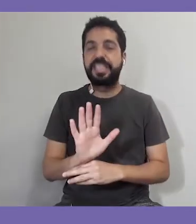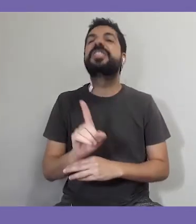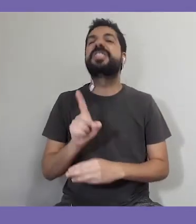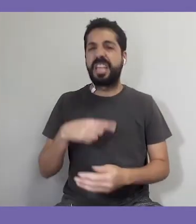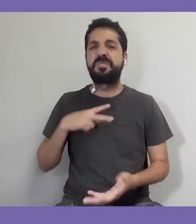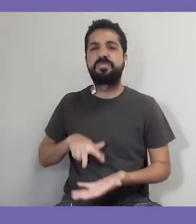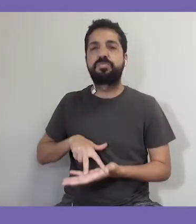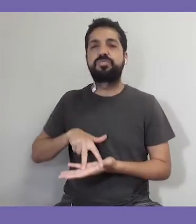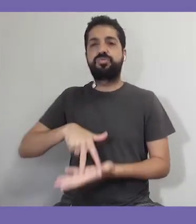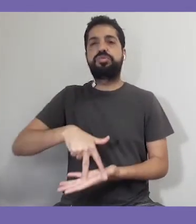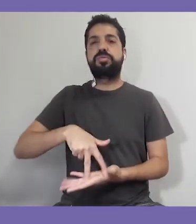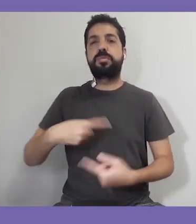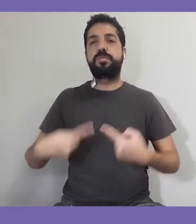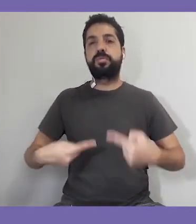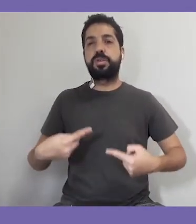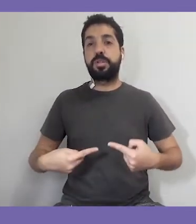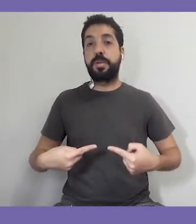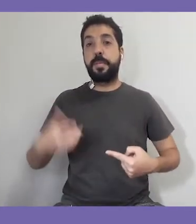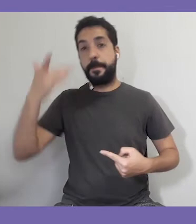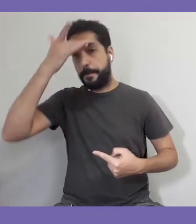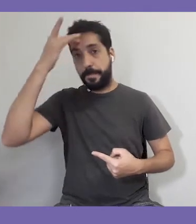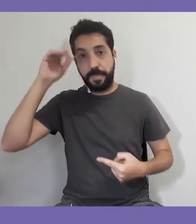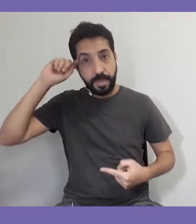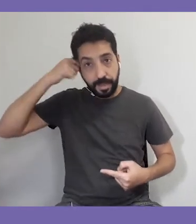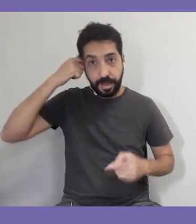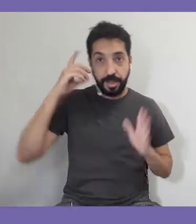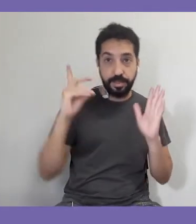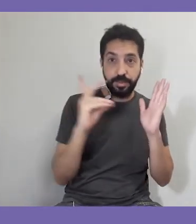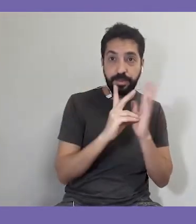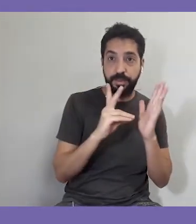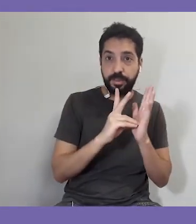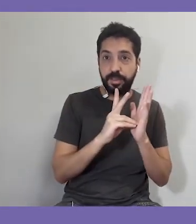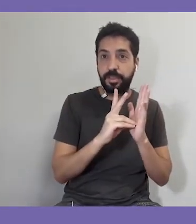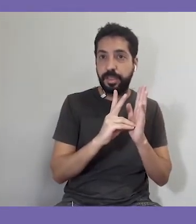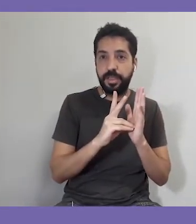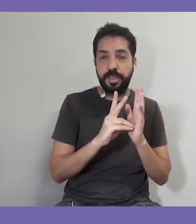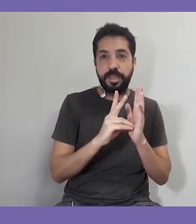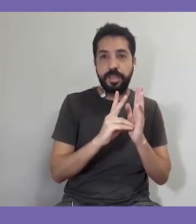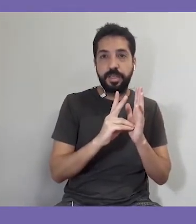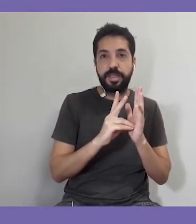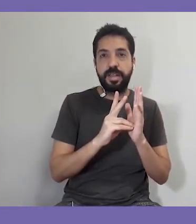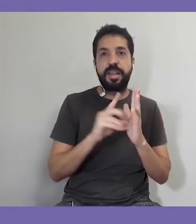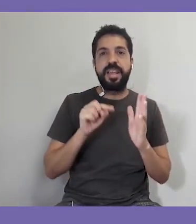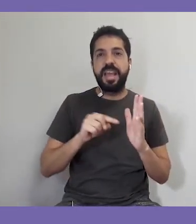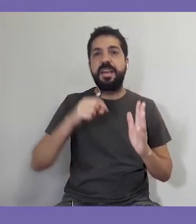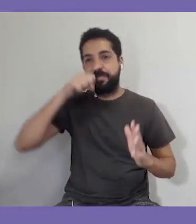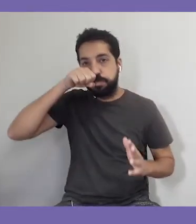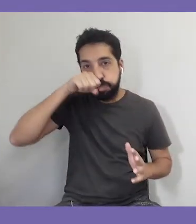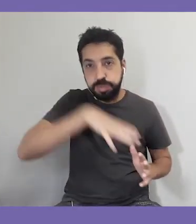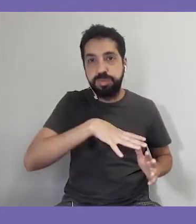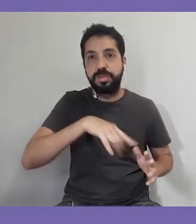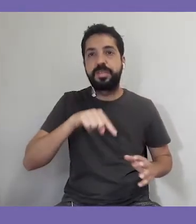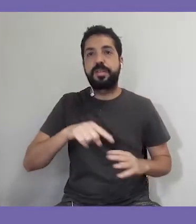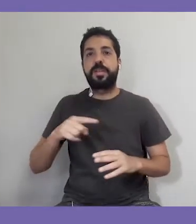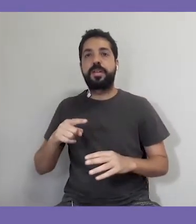cinema já é um ato político. E pessoas negras e indígenas são alvos preferenciais da polícia, do